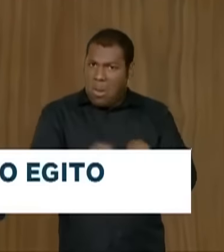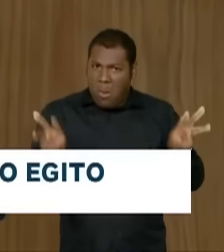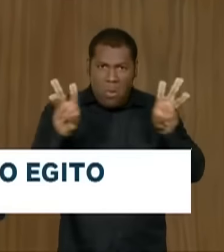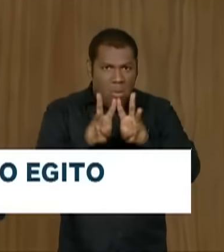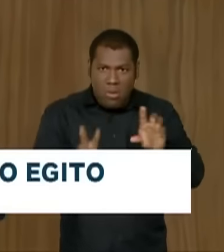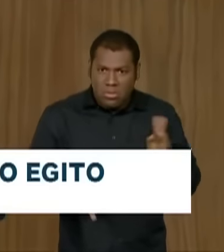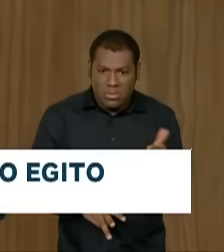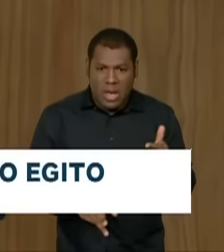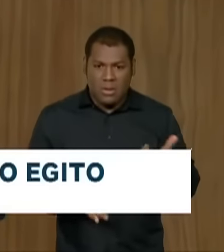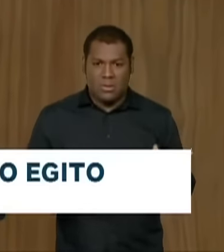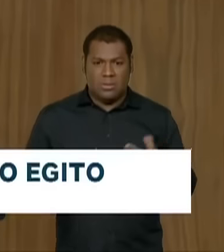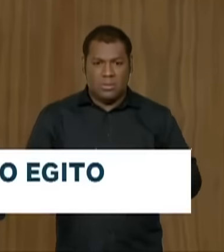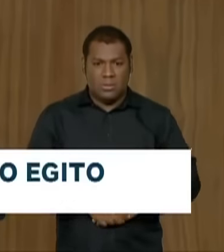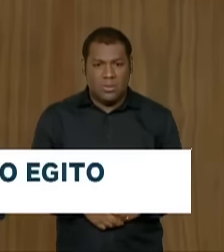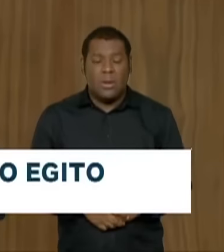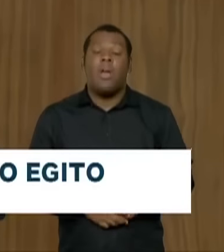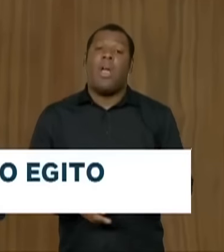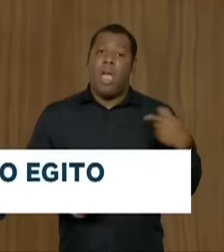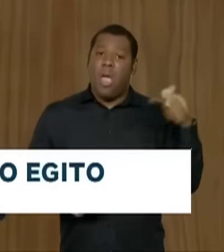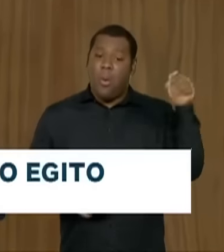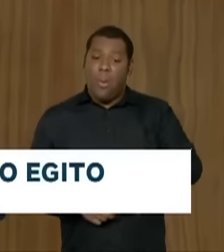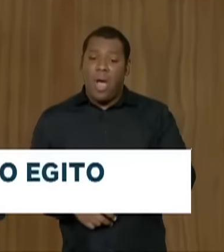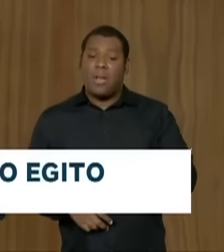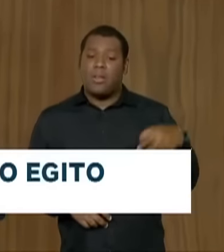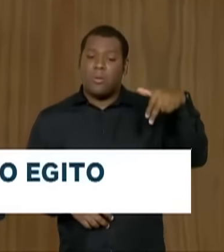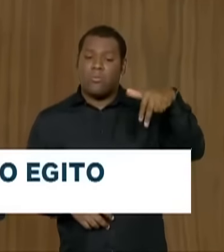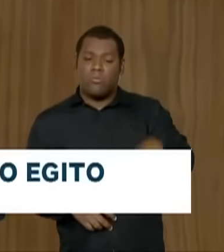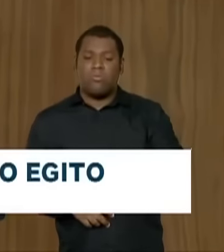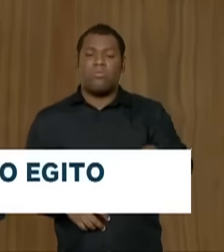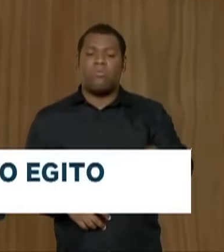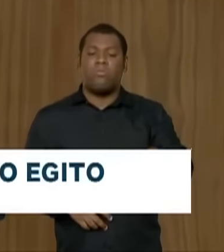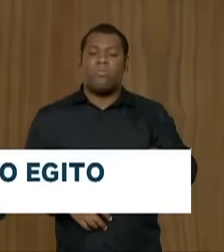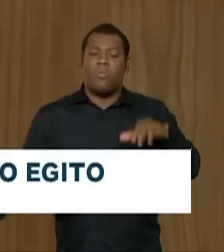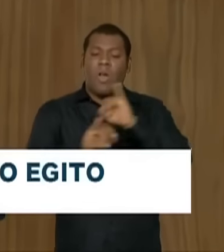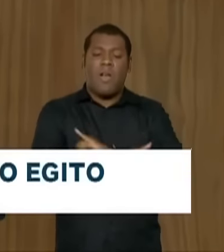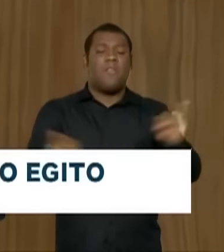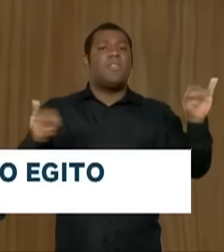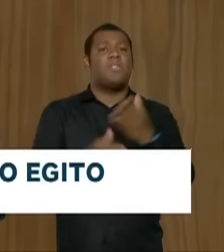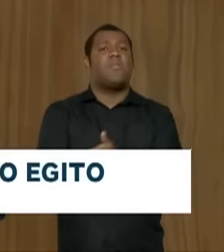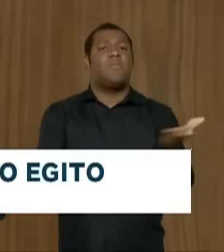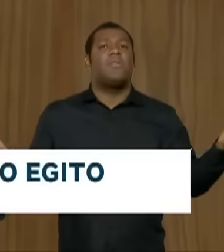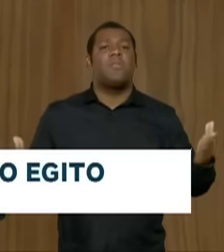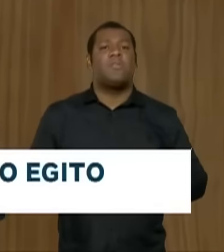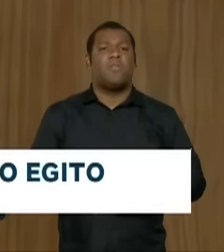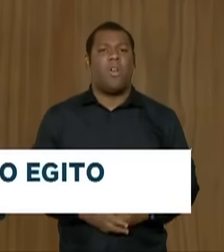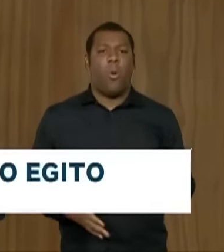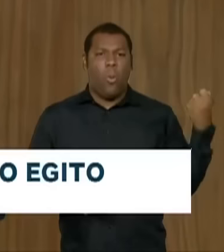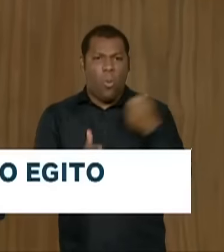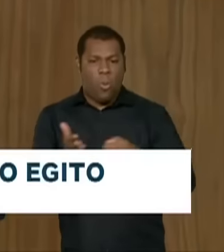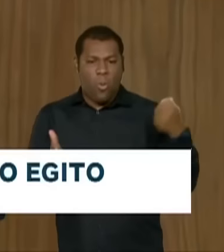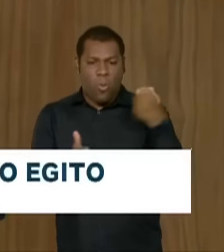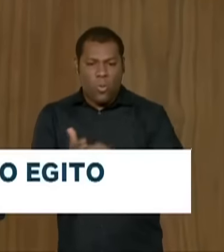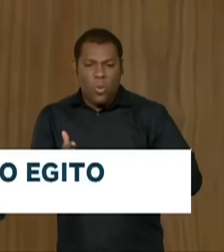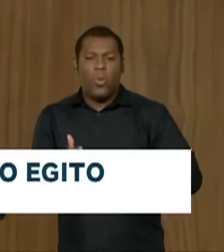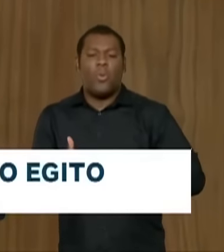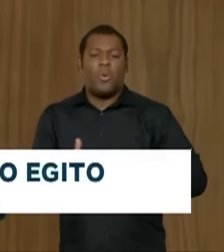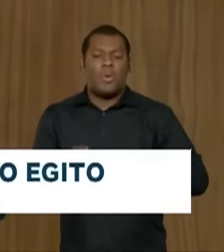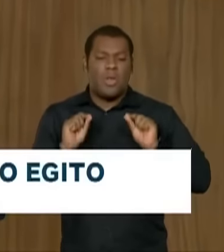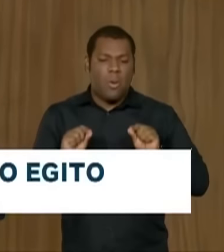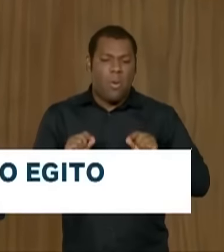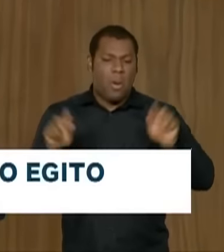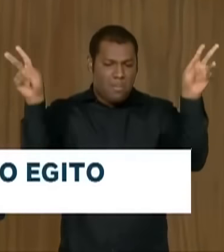Por isso, eu venho aqui para dizer para vocês da minha primeira persistência em continuar lutando pela